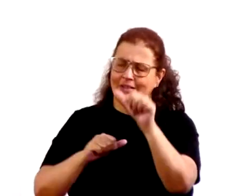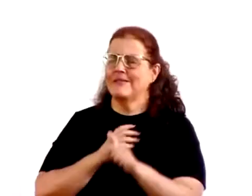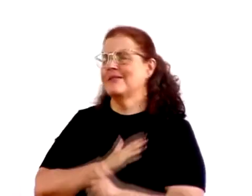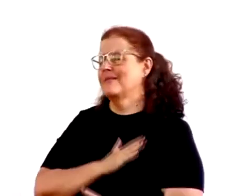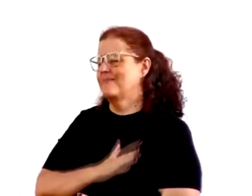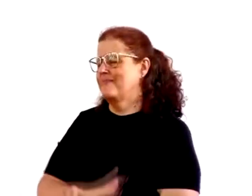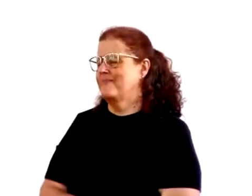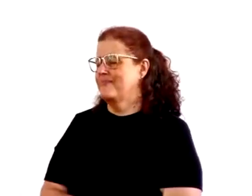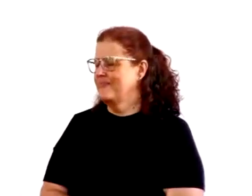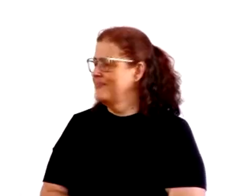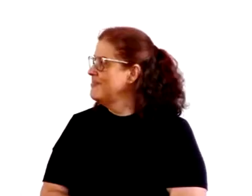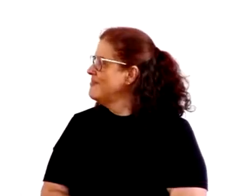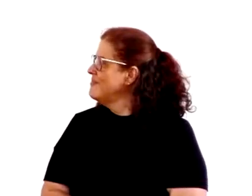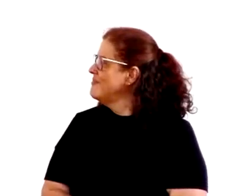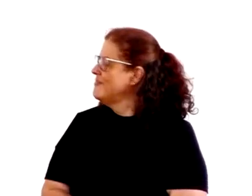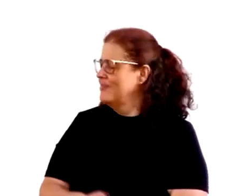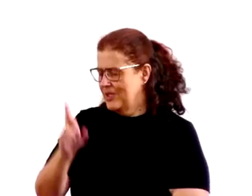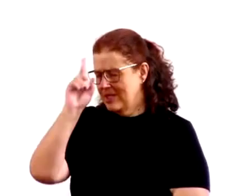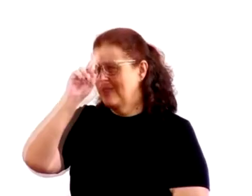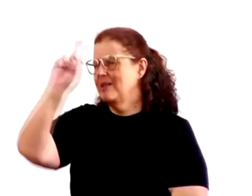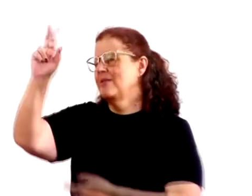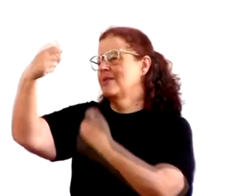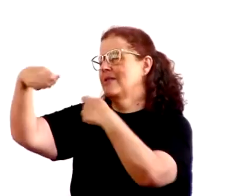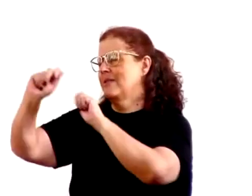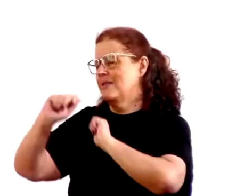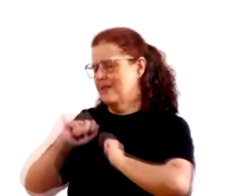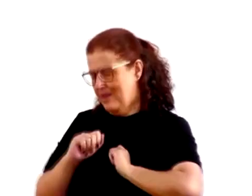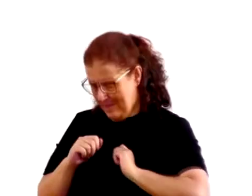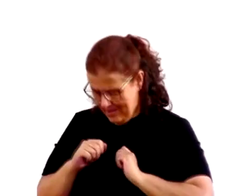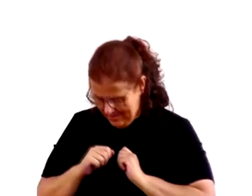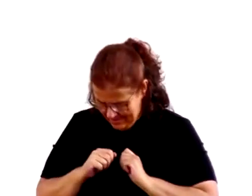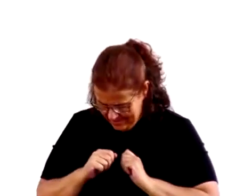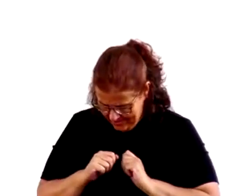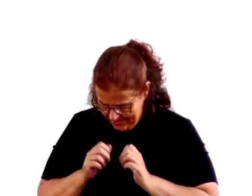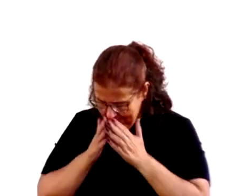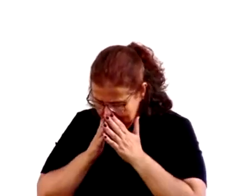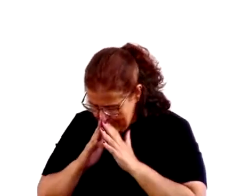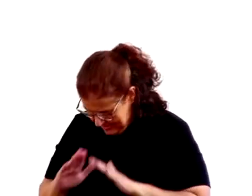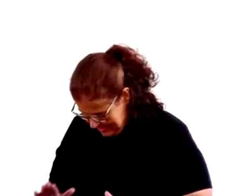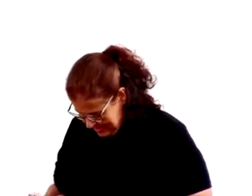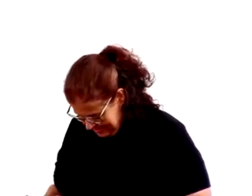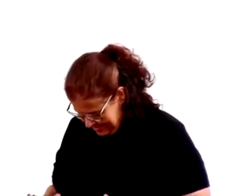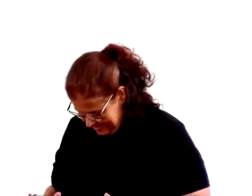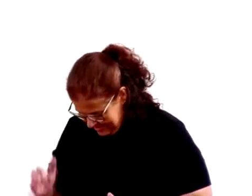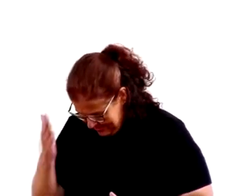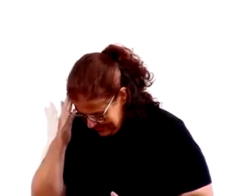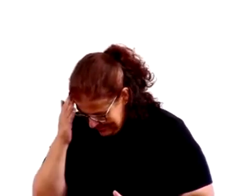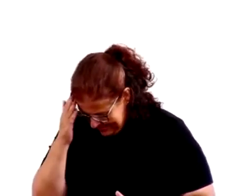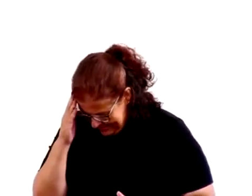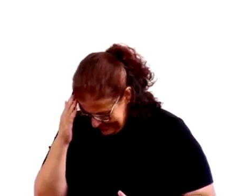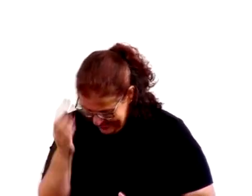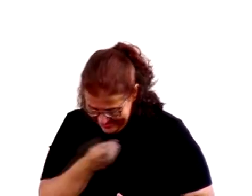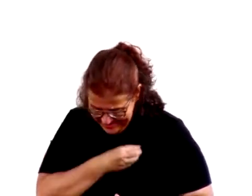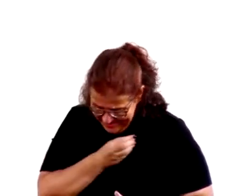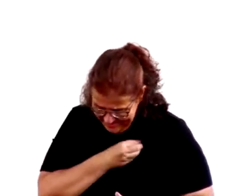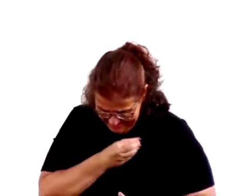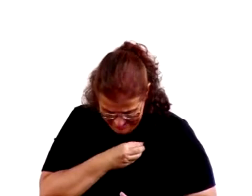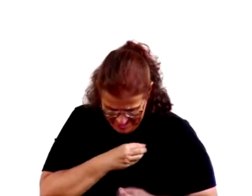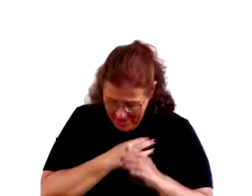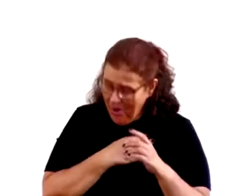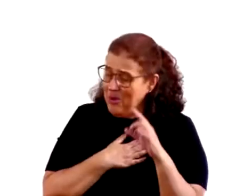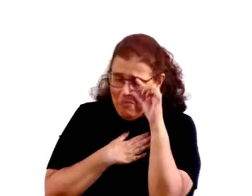humilde. Senhor, dá-nos humildade para que percebamos o nosso tamanho, que é um tamanho bem